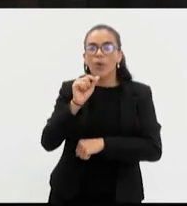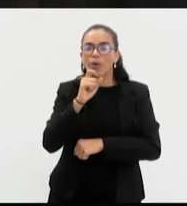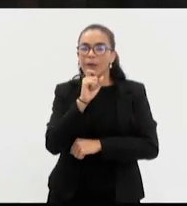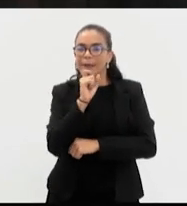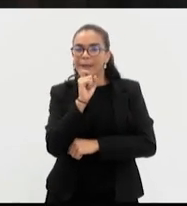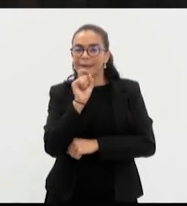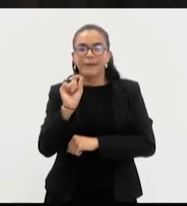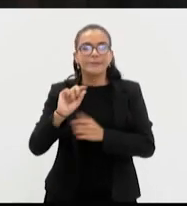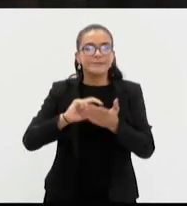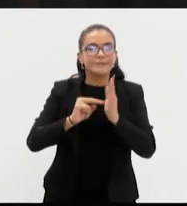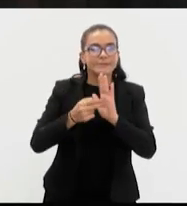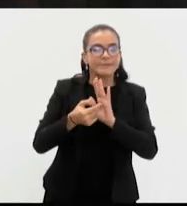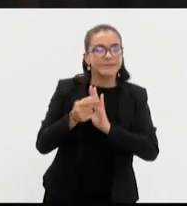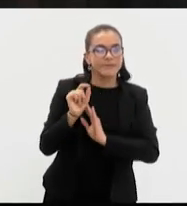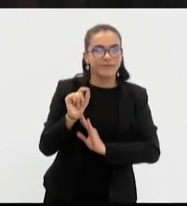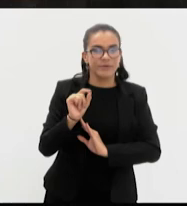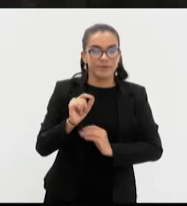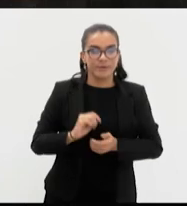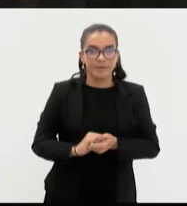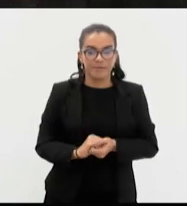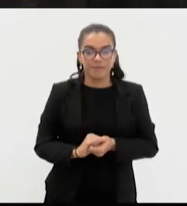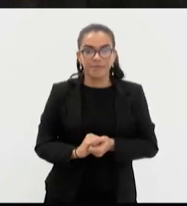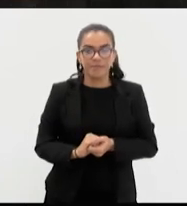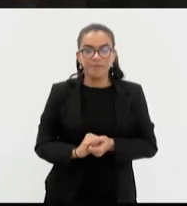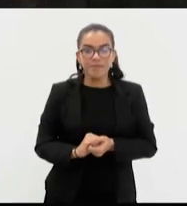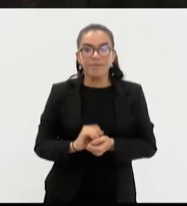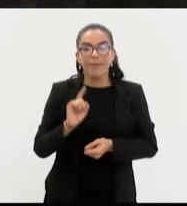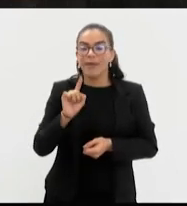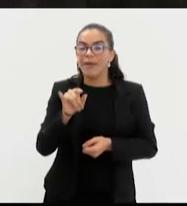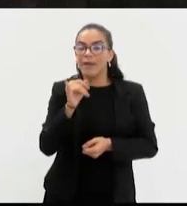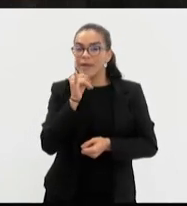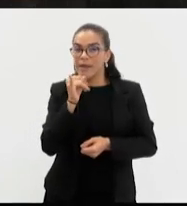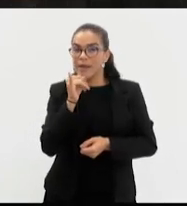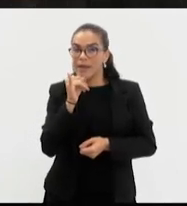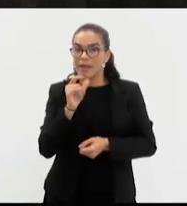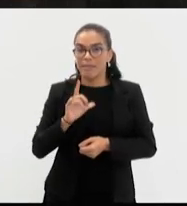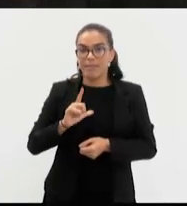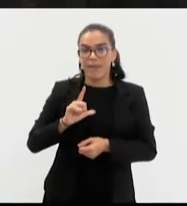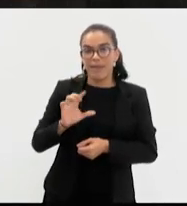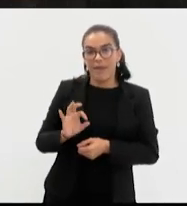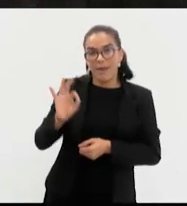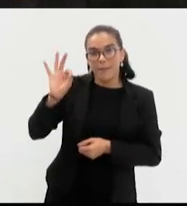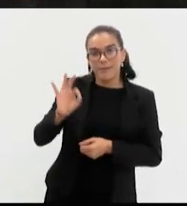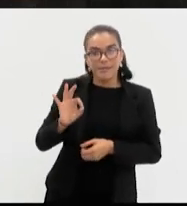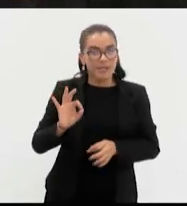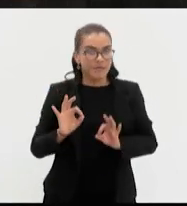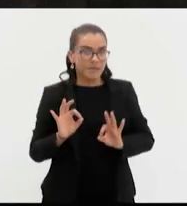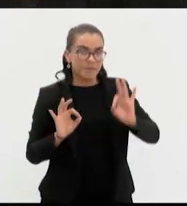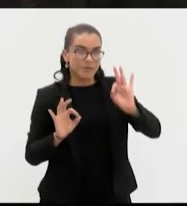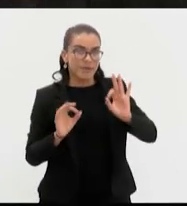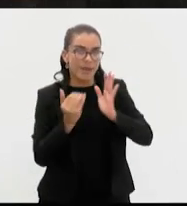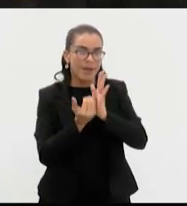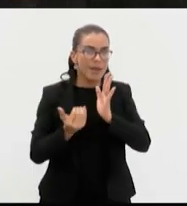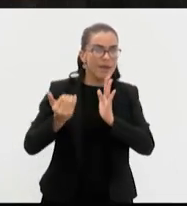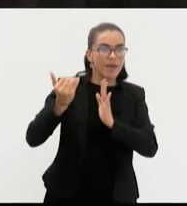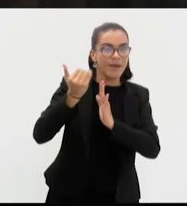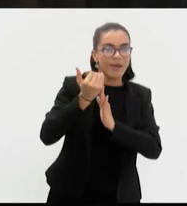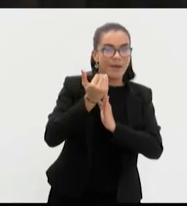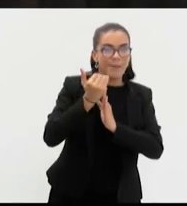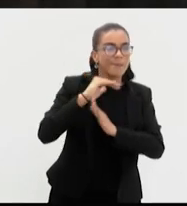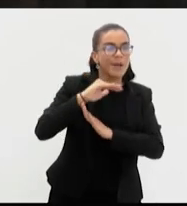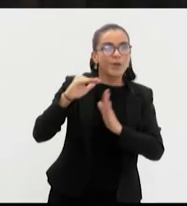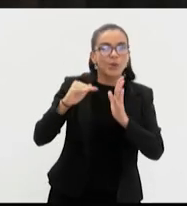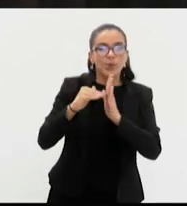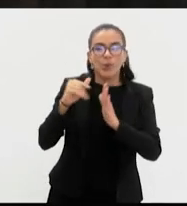imposto seletivo é você poder ter alíquotas maiores para tudo